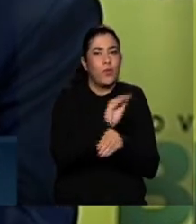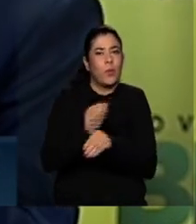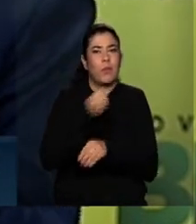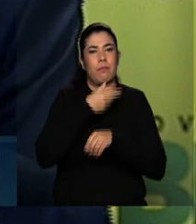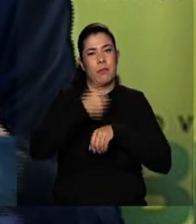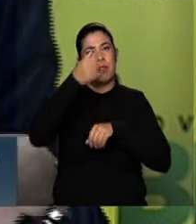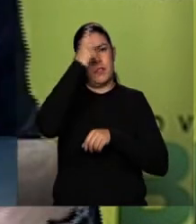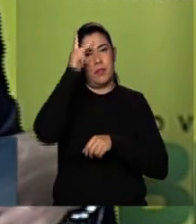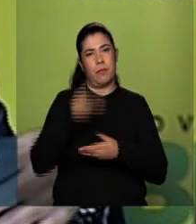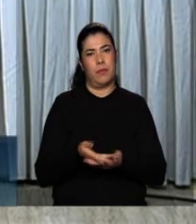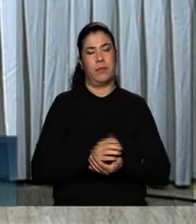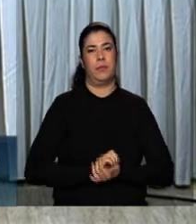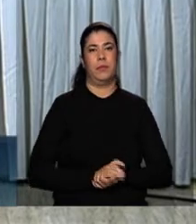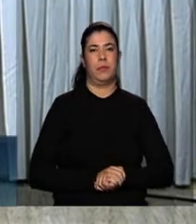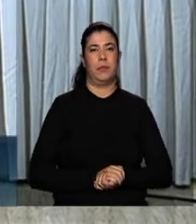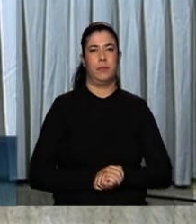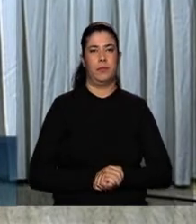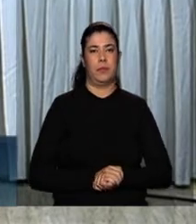pessoas.